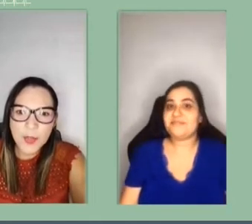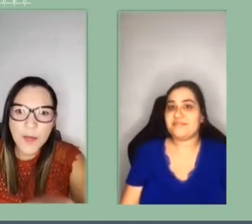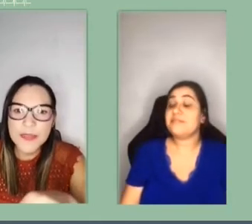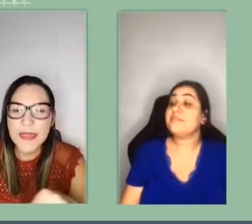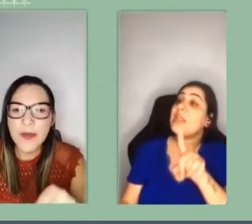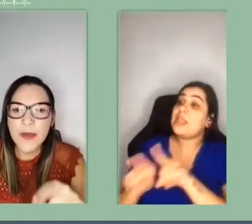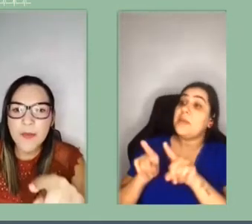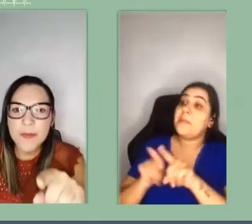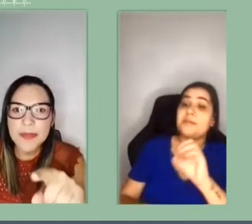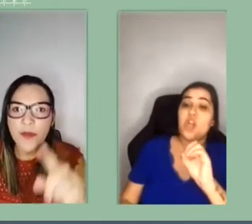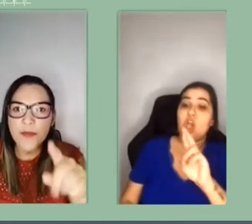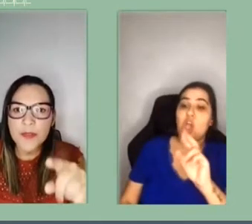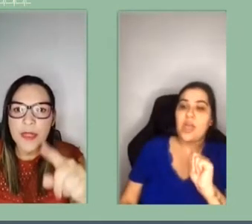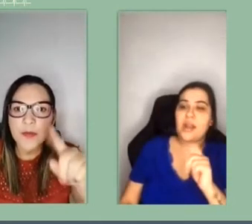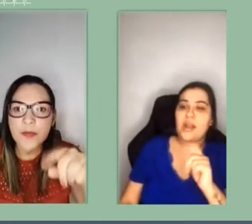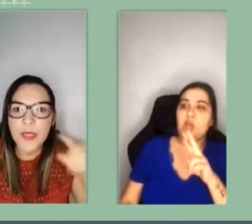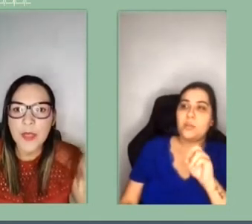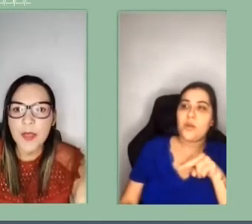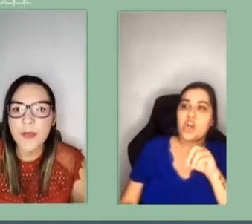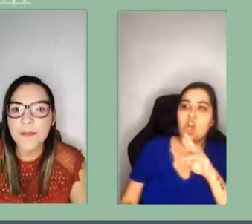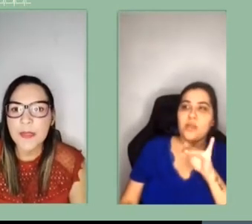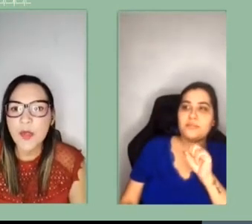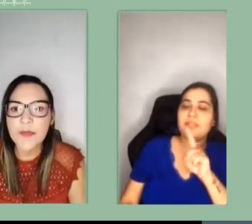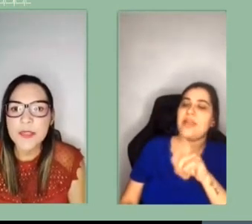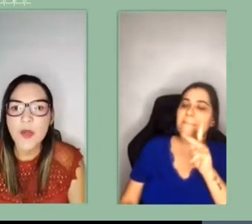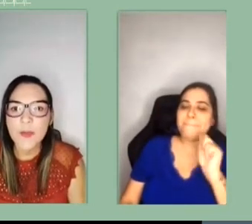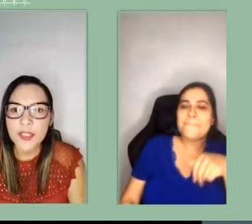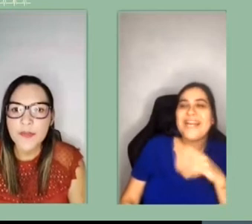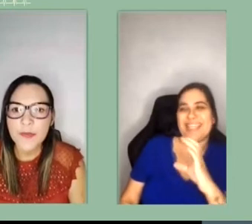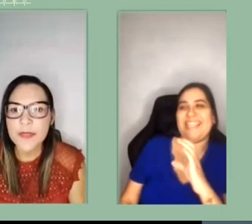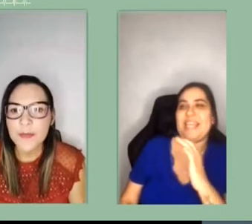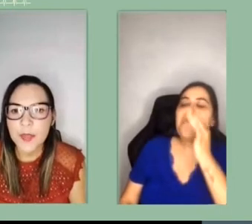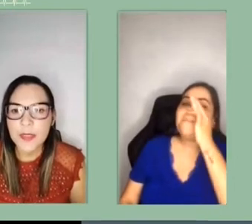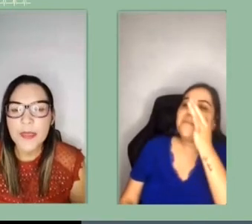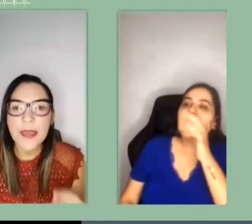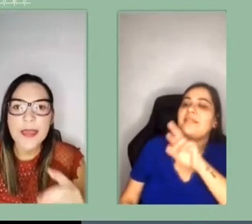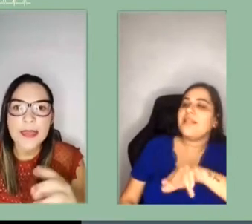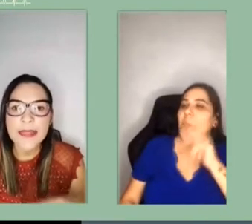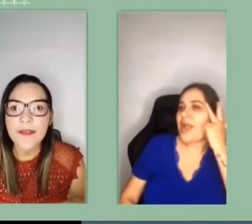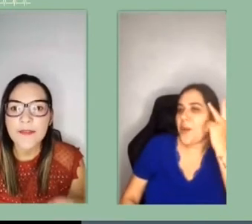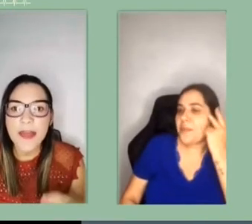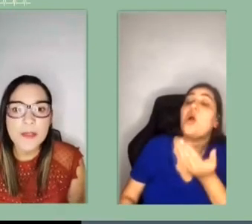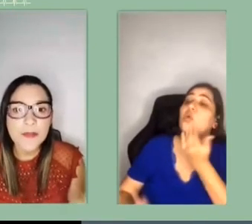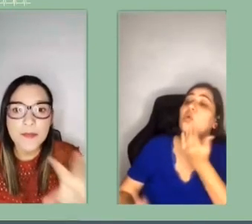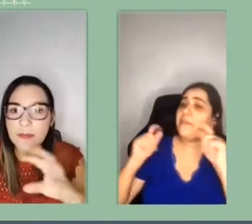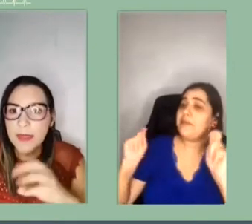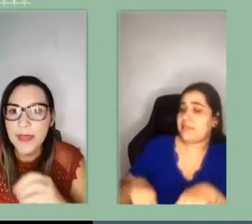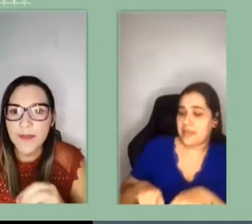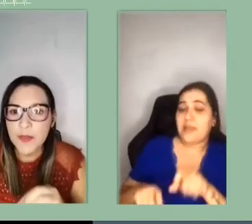Ora por nobis, ela é uma planta convencional, não convencional comestível. Você pode, ela tem